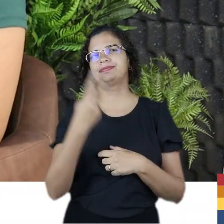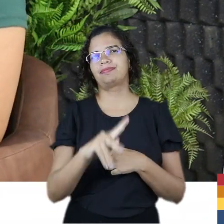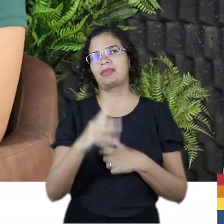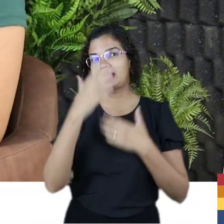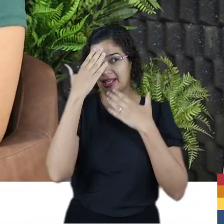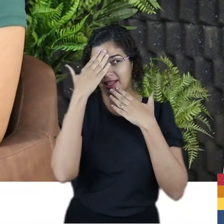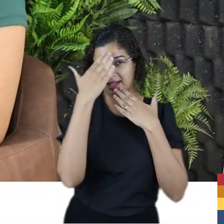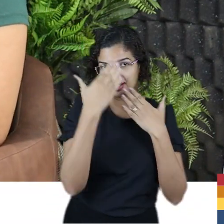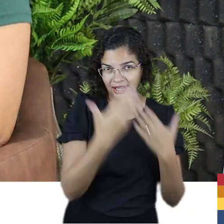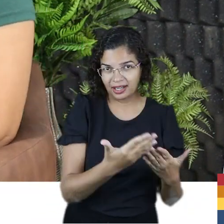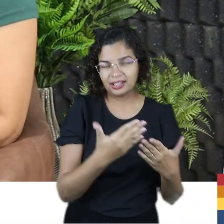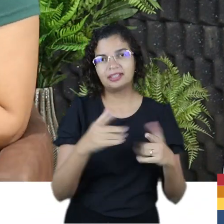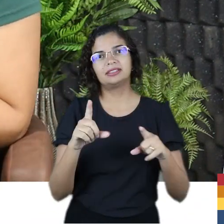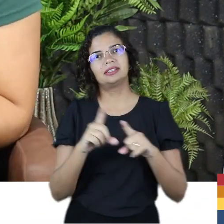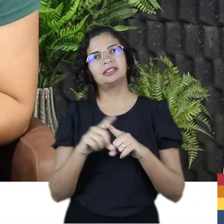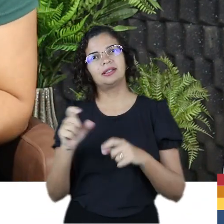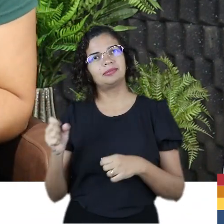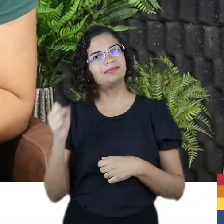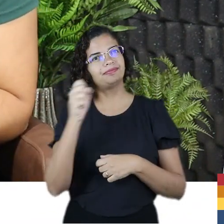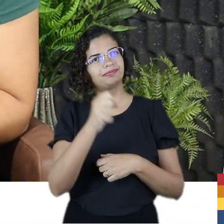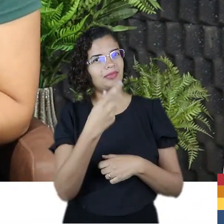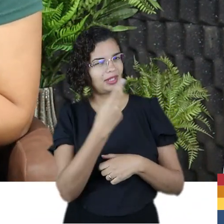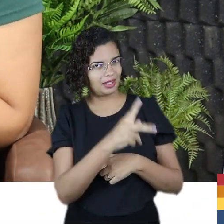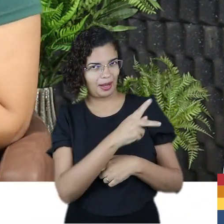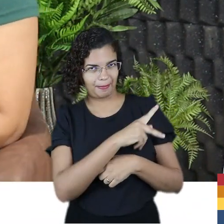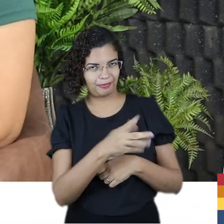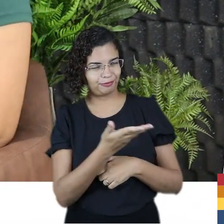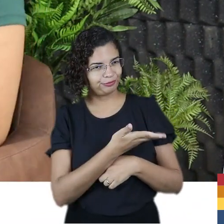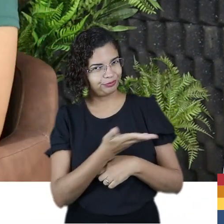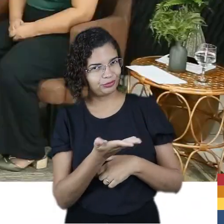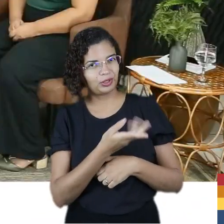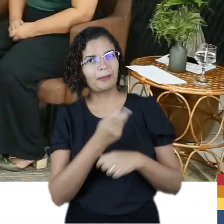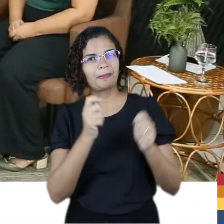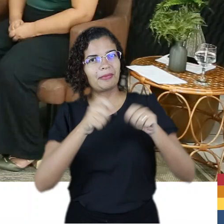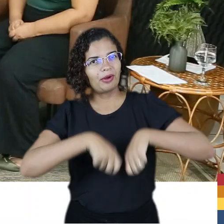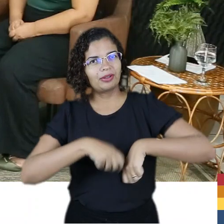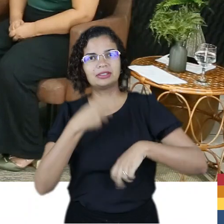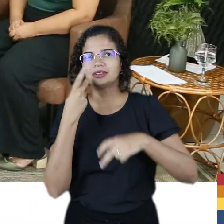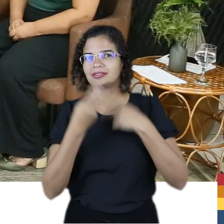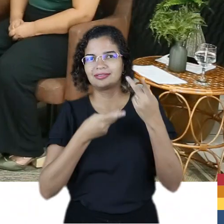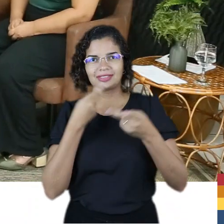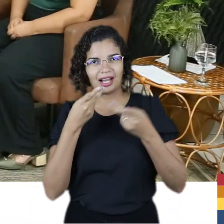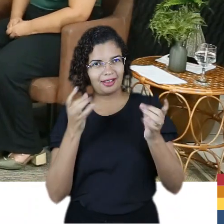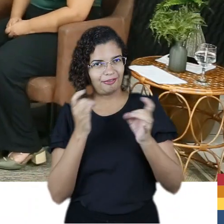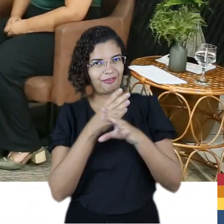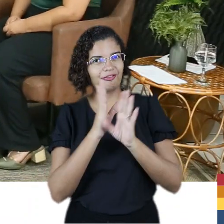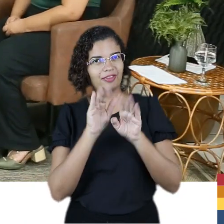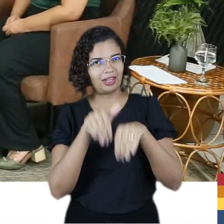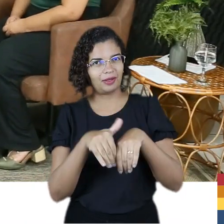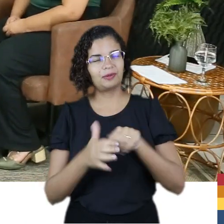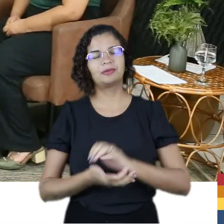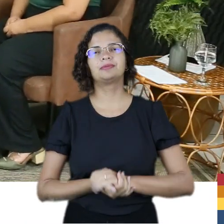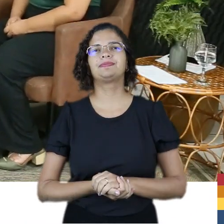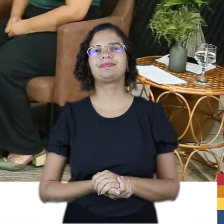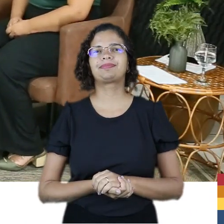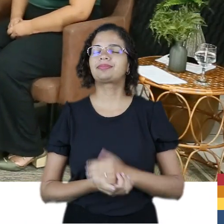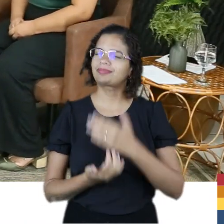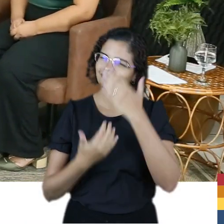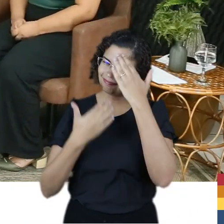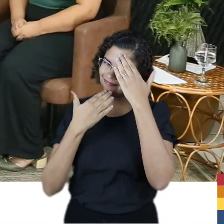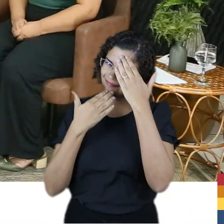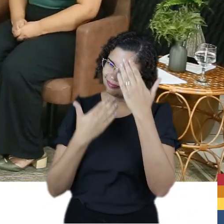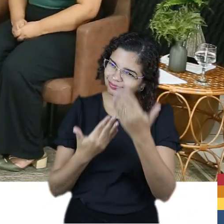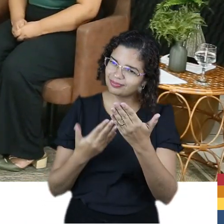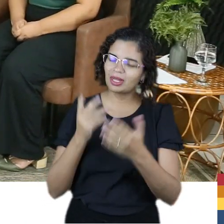vocês né passar a palavra a vocês para que vocês possam fazer as suas considerações finais obrigada professora Adelaide a minha fala final